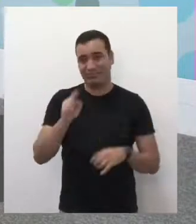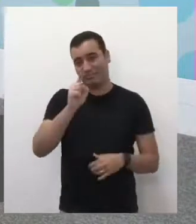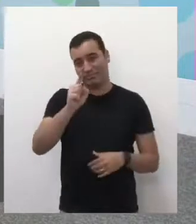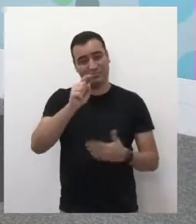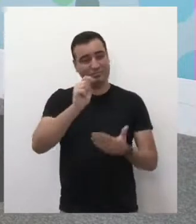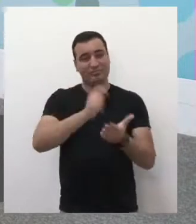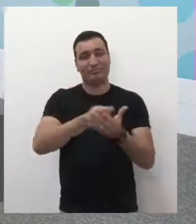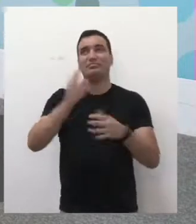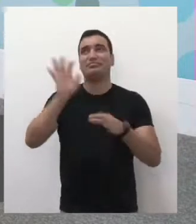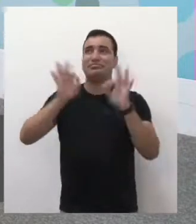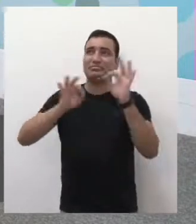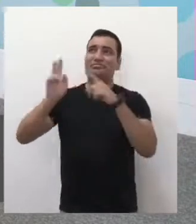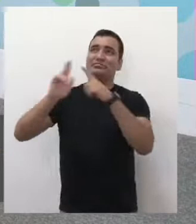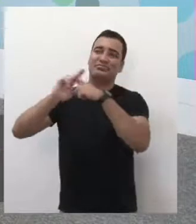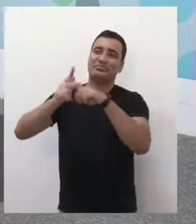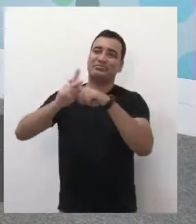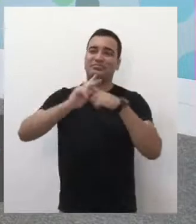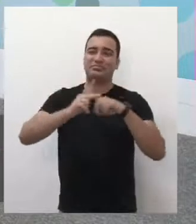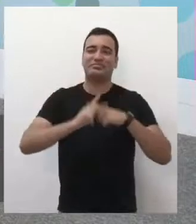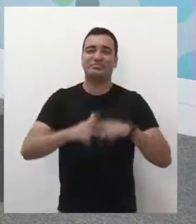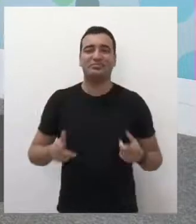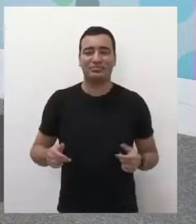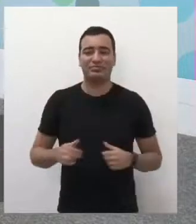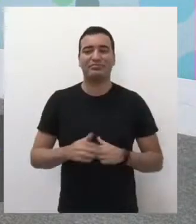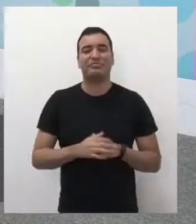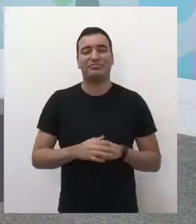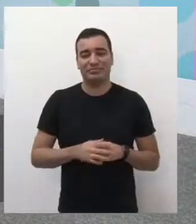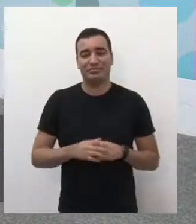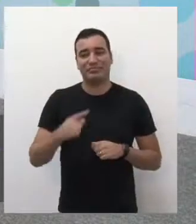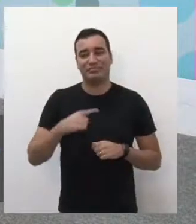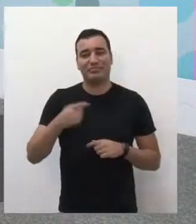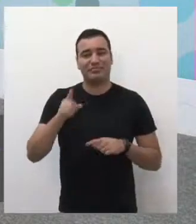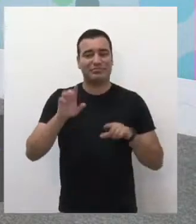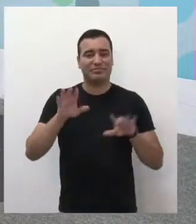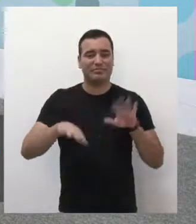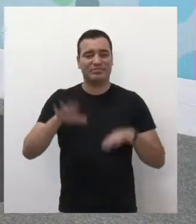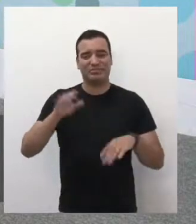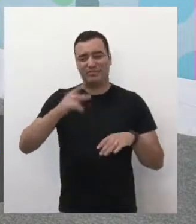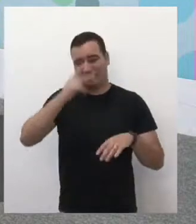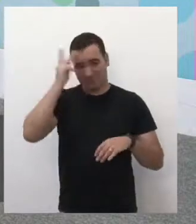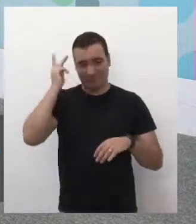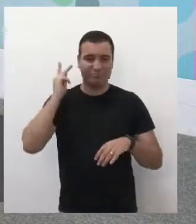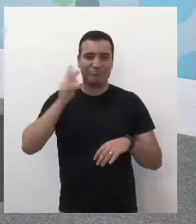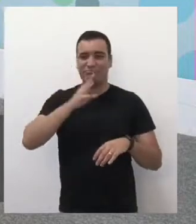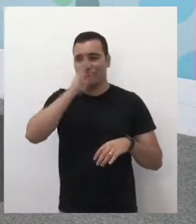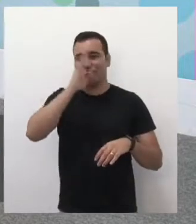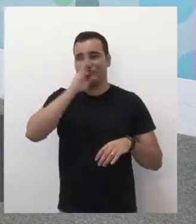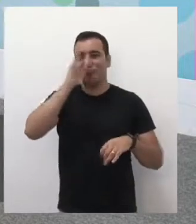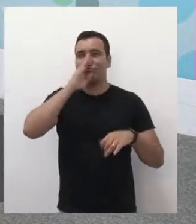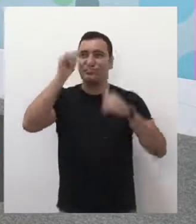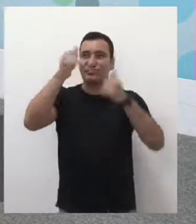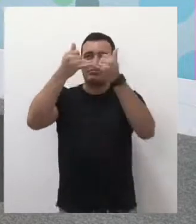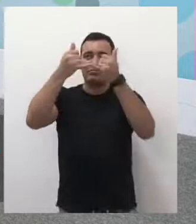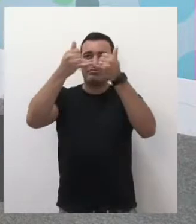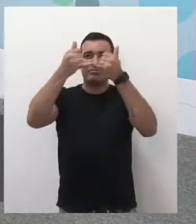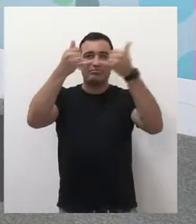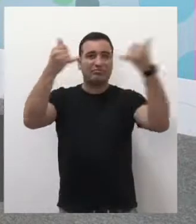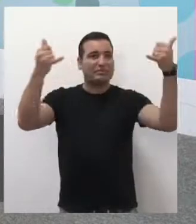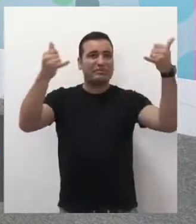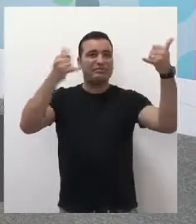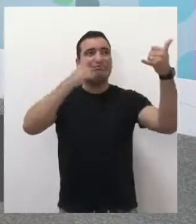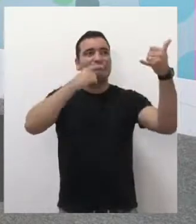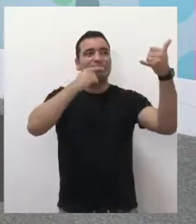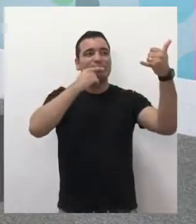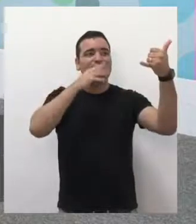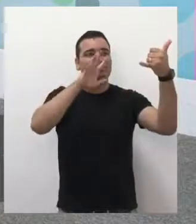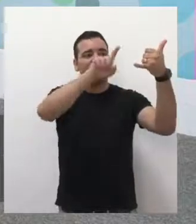novo. Né? E tem também os gatos, né? O cara puxa um fio lá e tal, passa batido gente, lá a empresa não vai ter